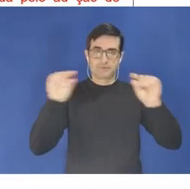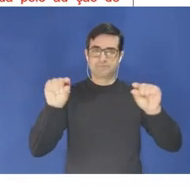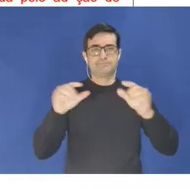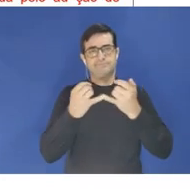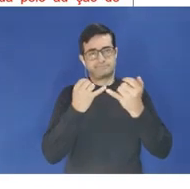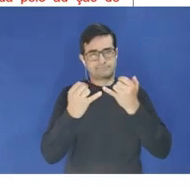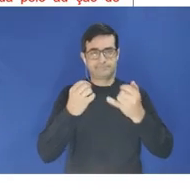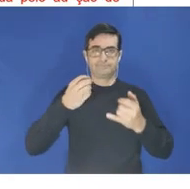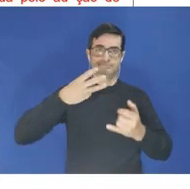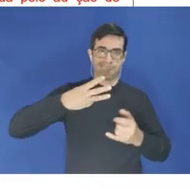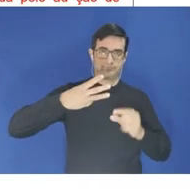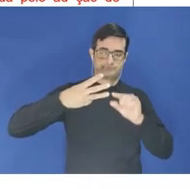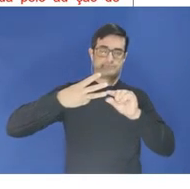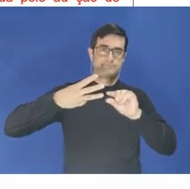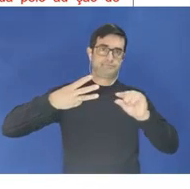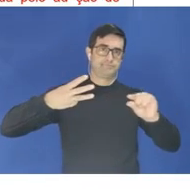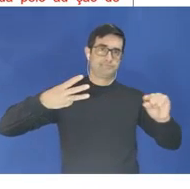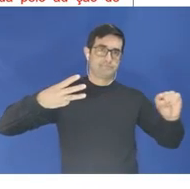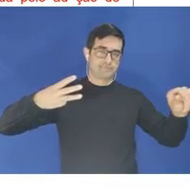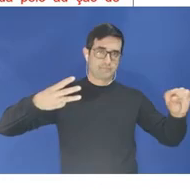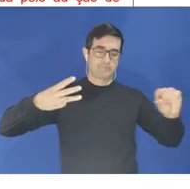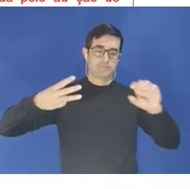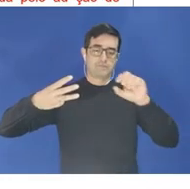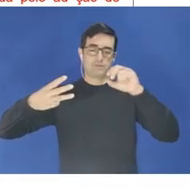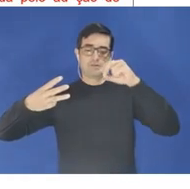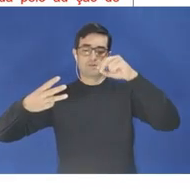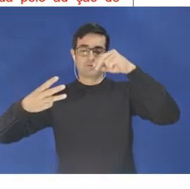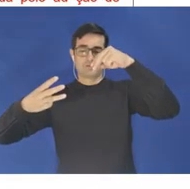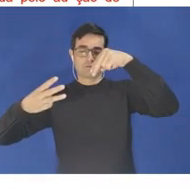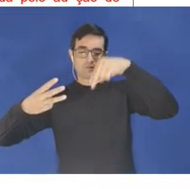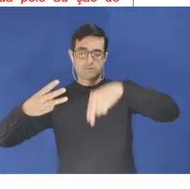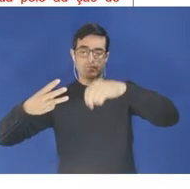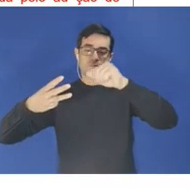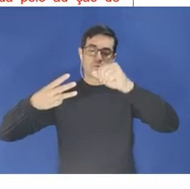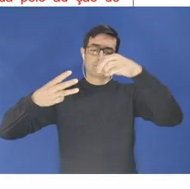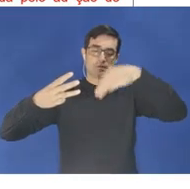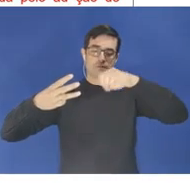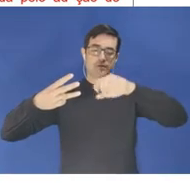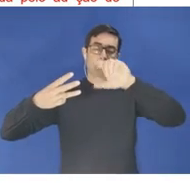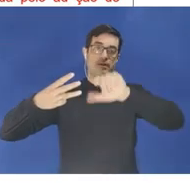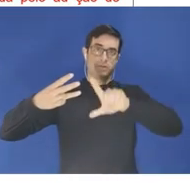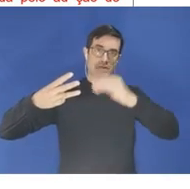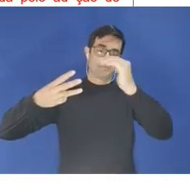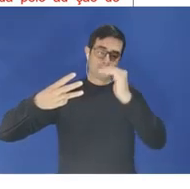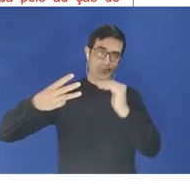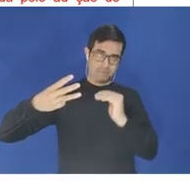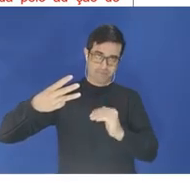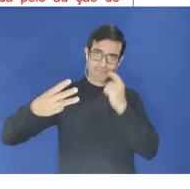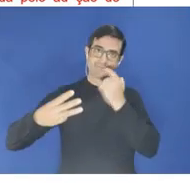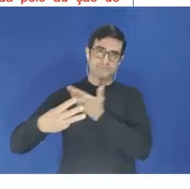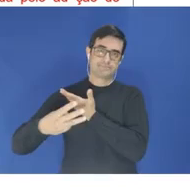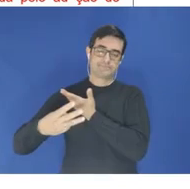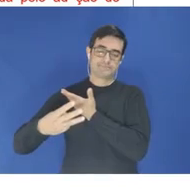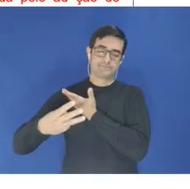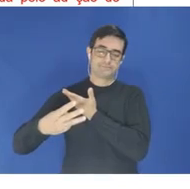lá no período 3. Então, o sódio que está na primeira família, o magnésio está na segunda, esse aqui está na 13ª,